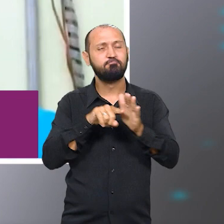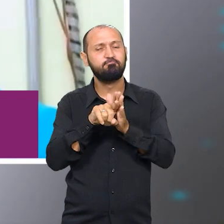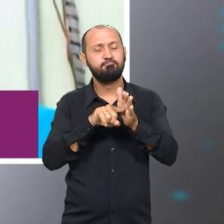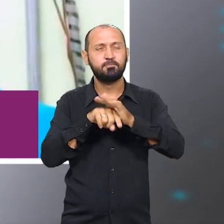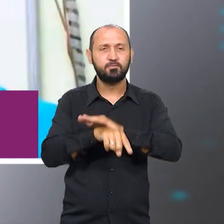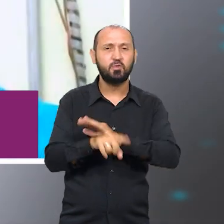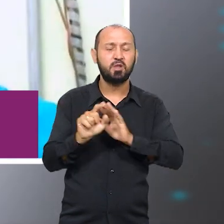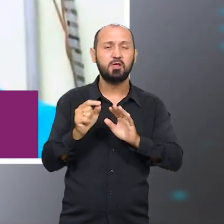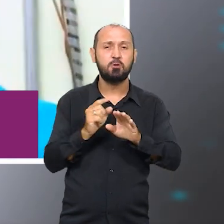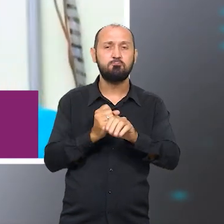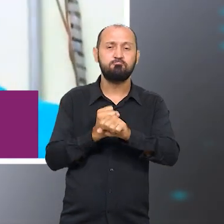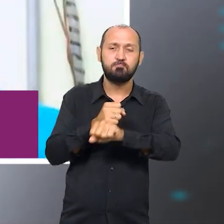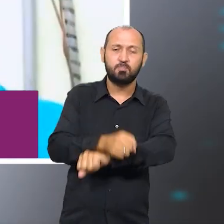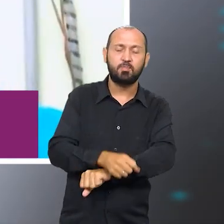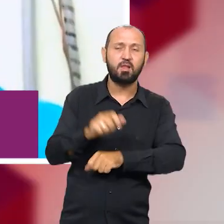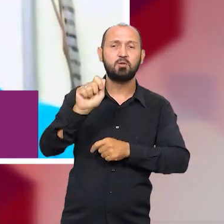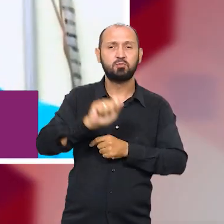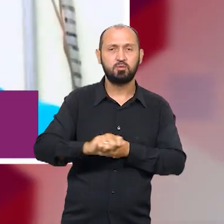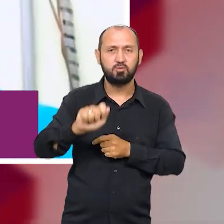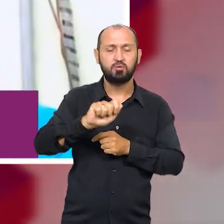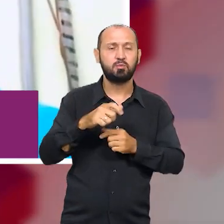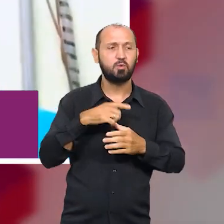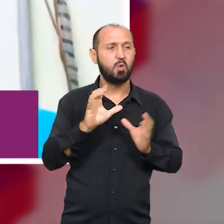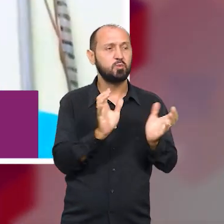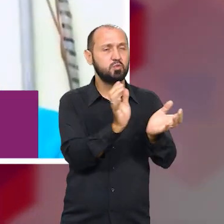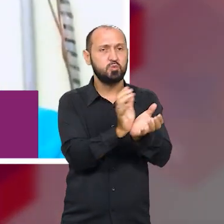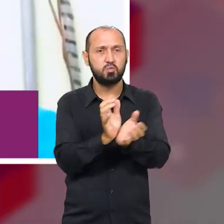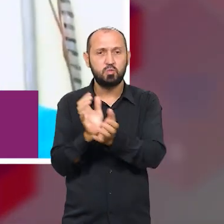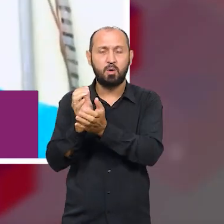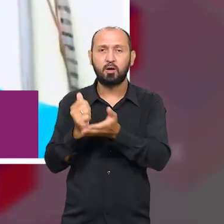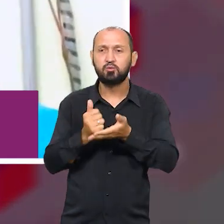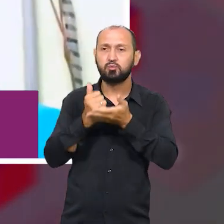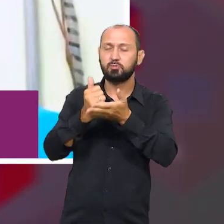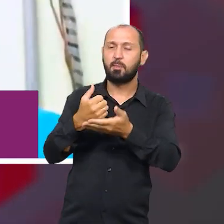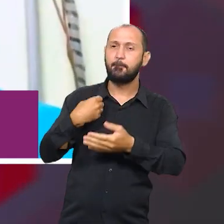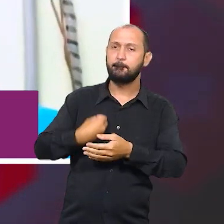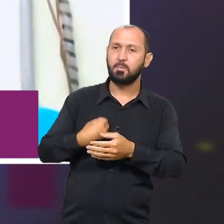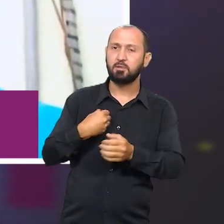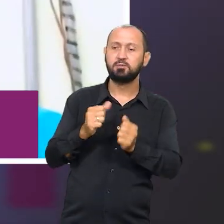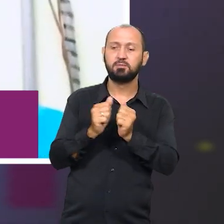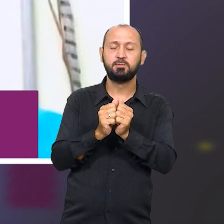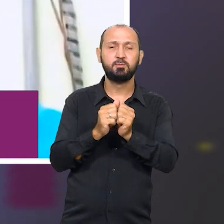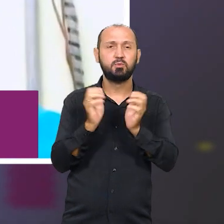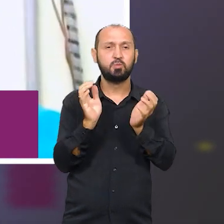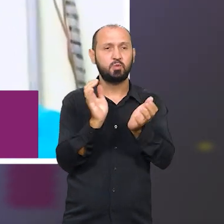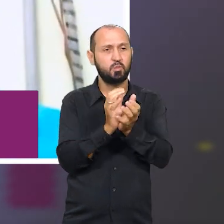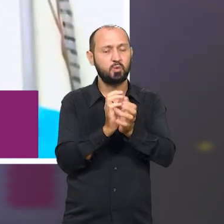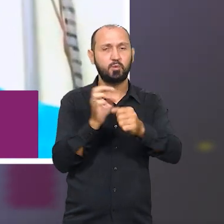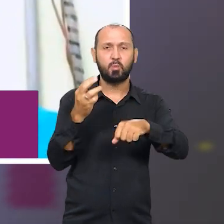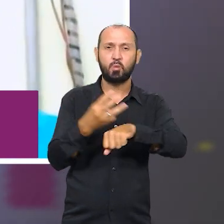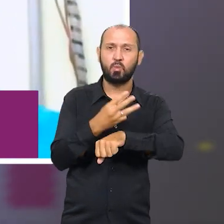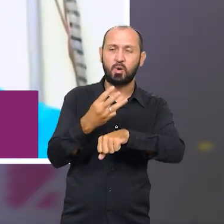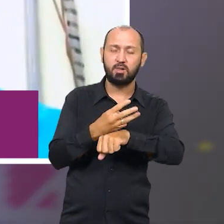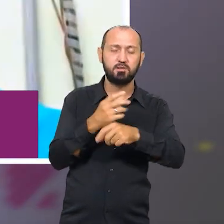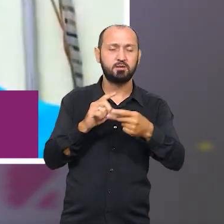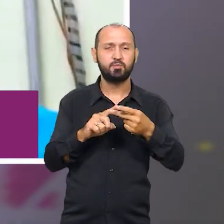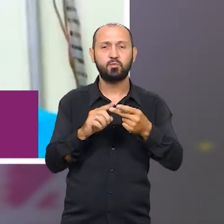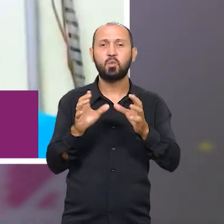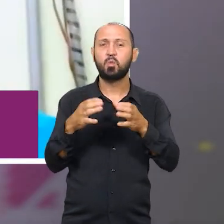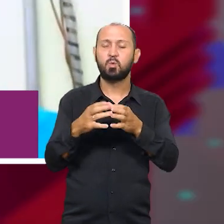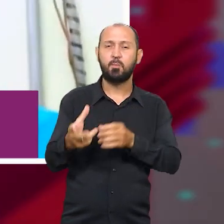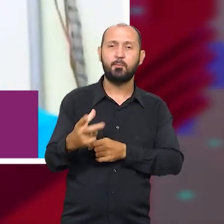mais foi me dedicar à associação, aos outros grupos, né? Faço parte de grupo de